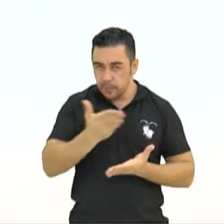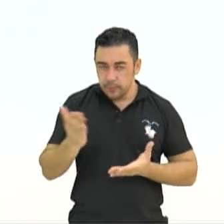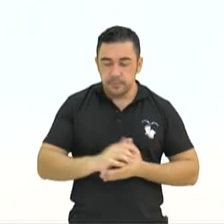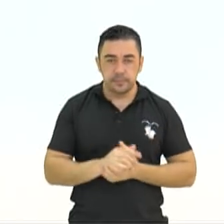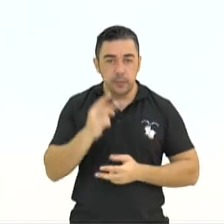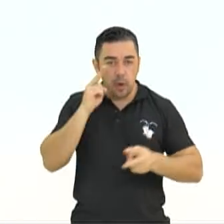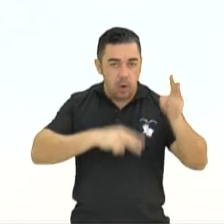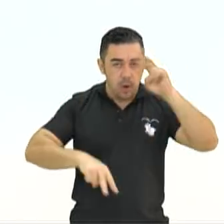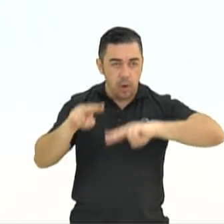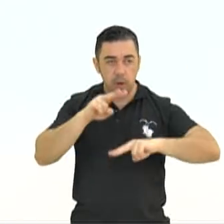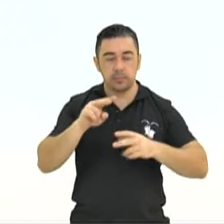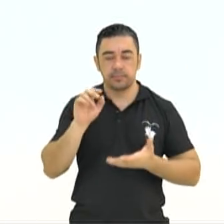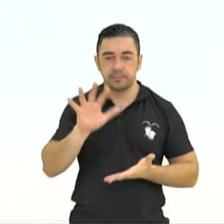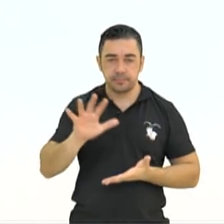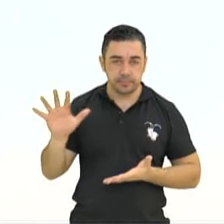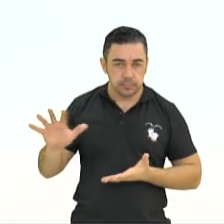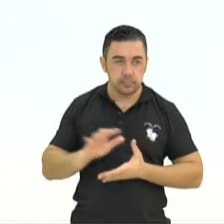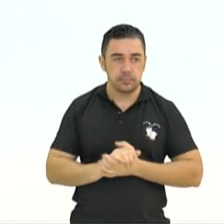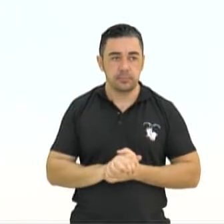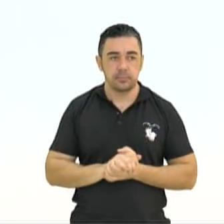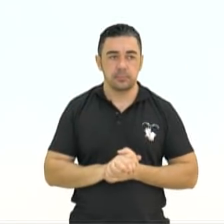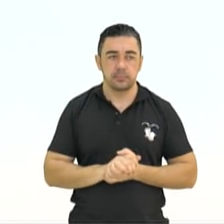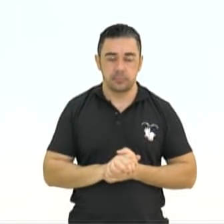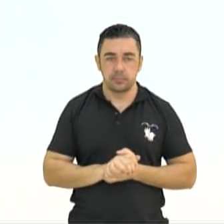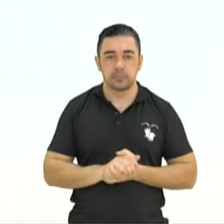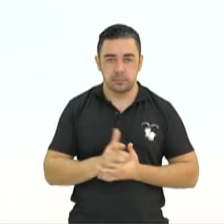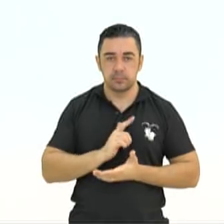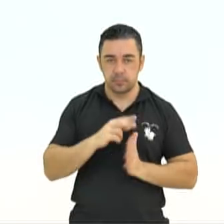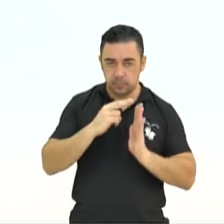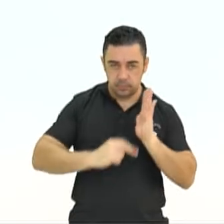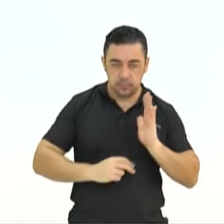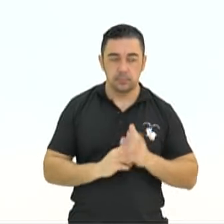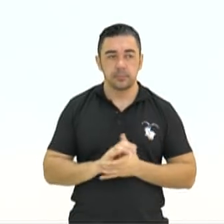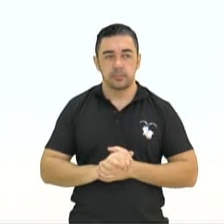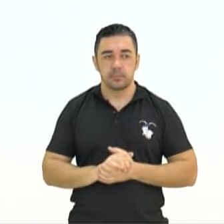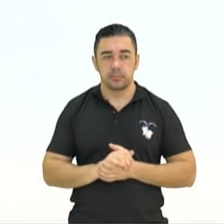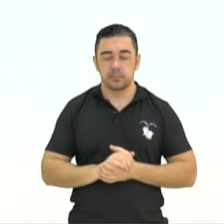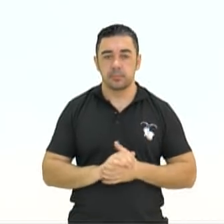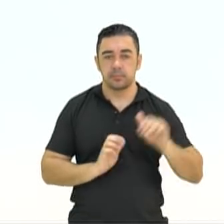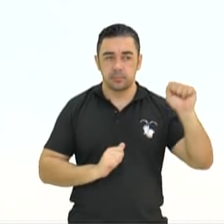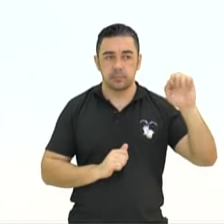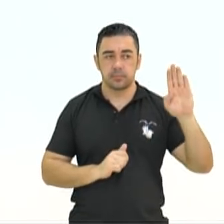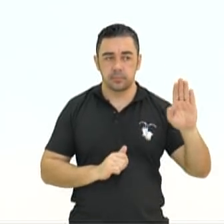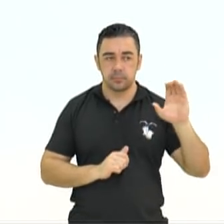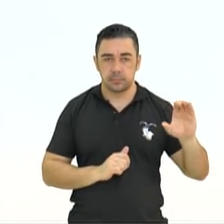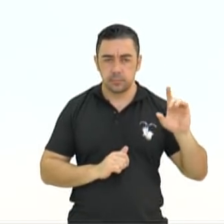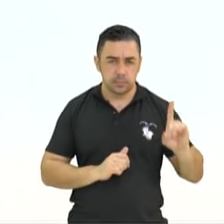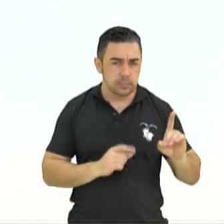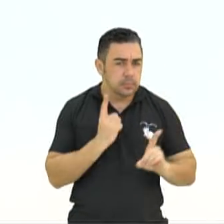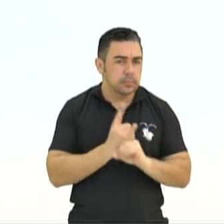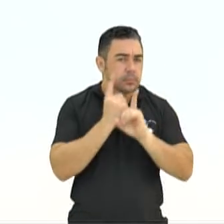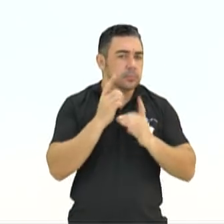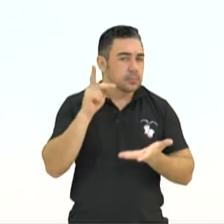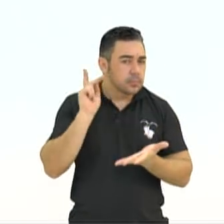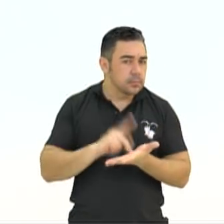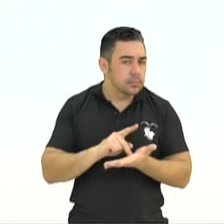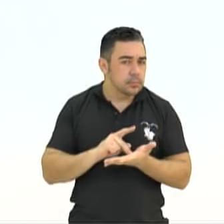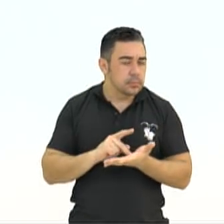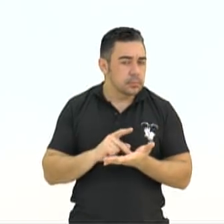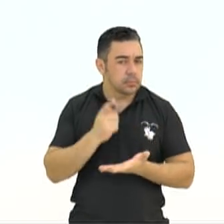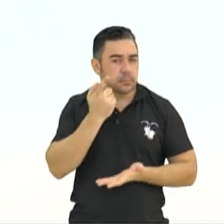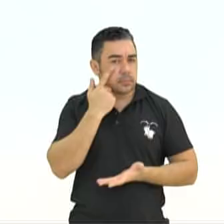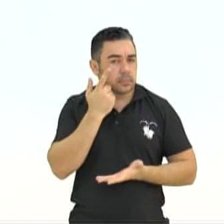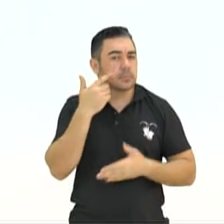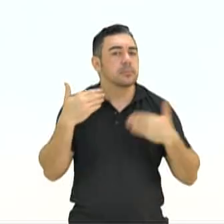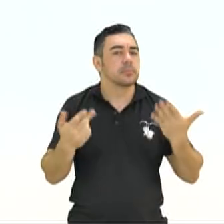as imagens abaixo. E você vai ler para mim, depois de observar, cada uma das sentenças aqui e achar a única que é verdadeira. Então, veja,